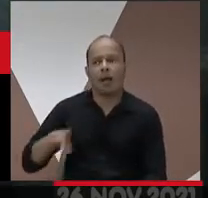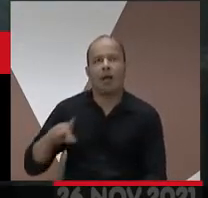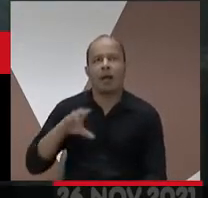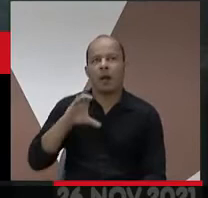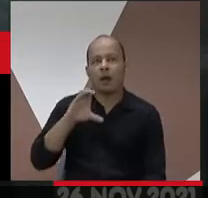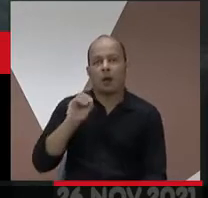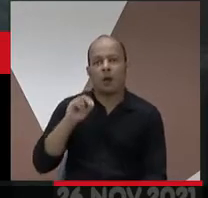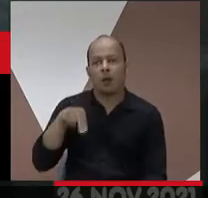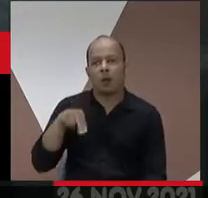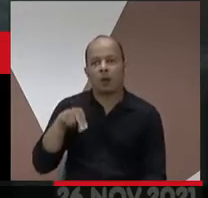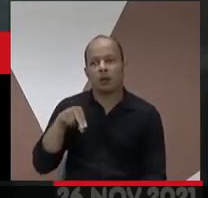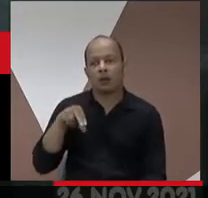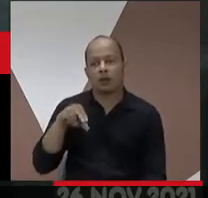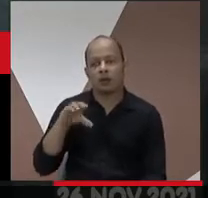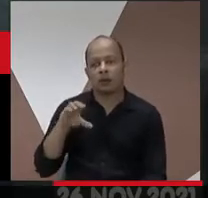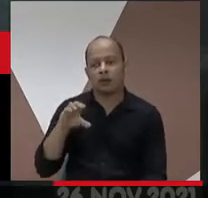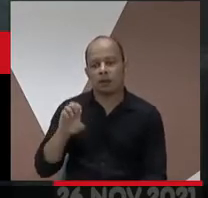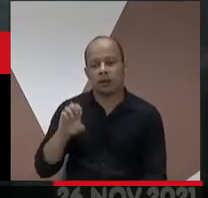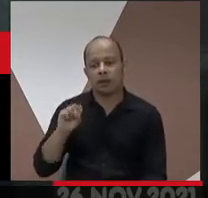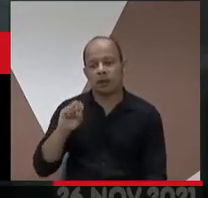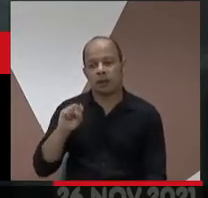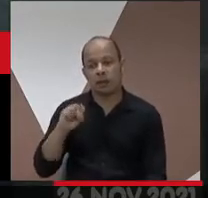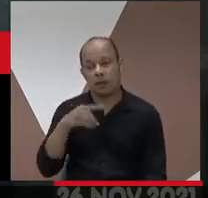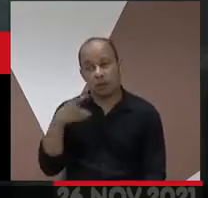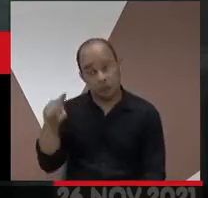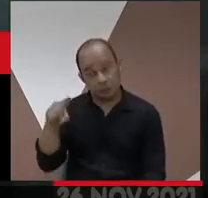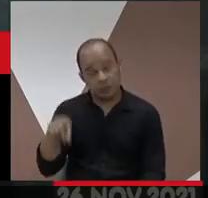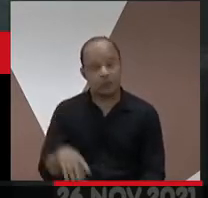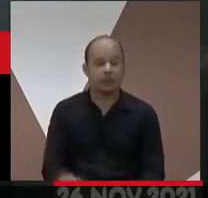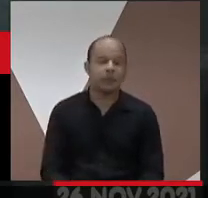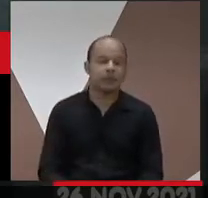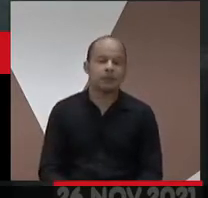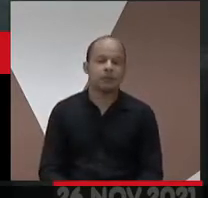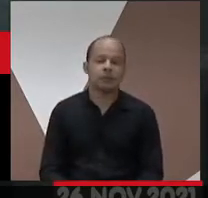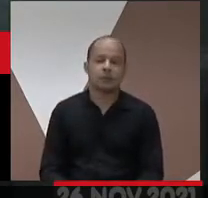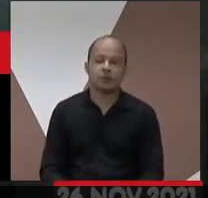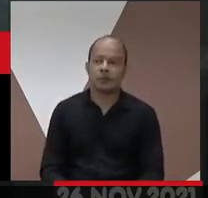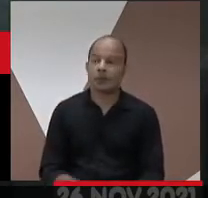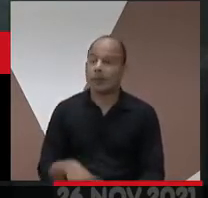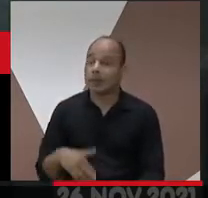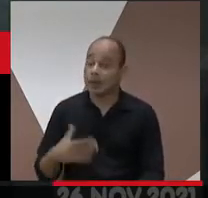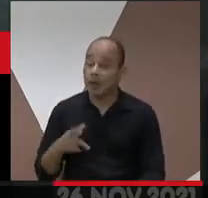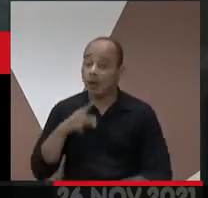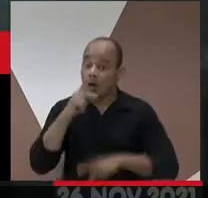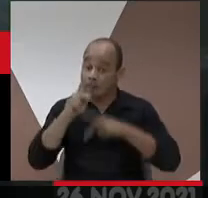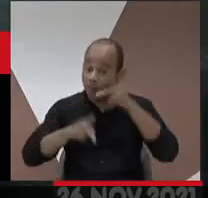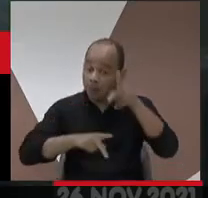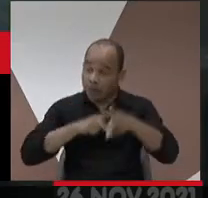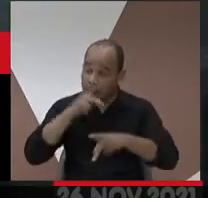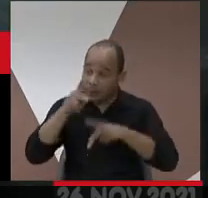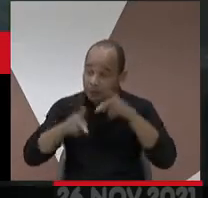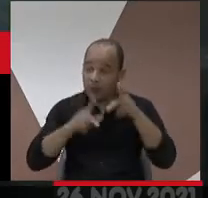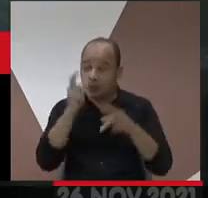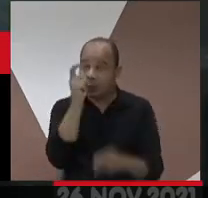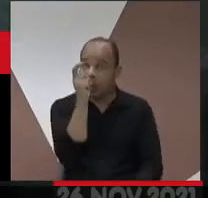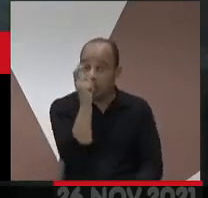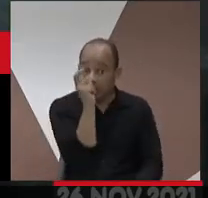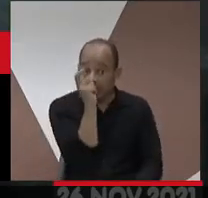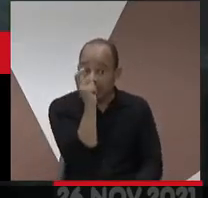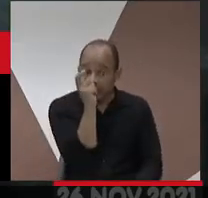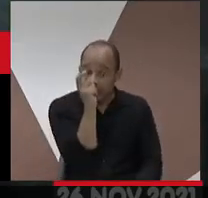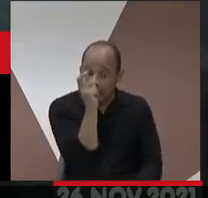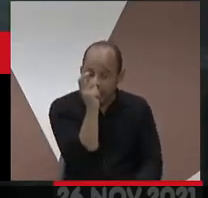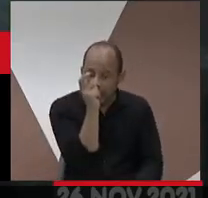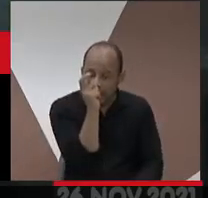a obra, o interesse da população, interesse difuso, para